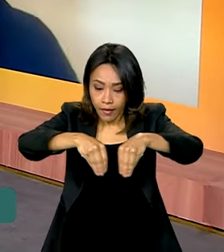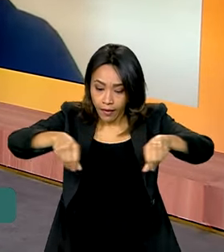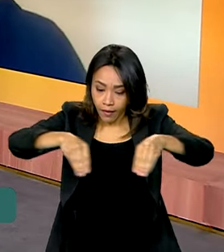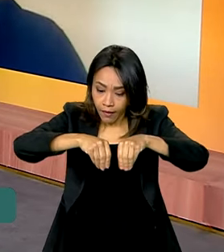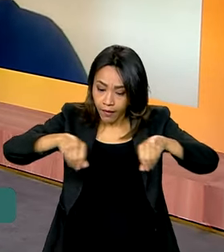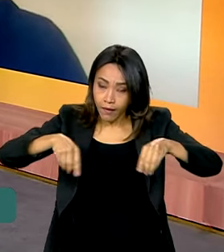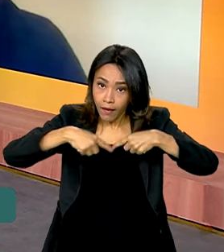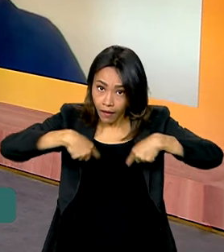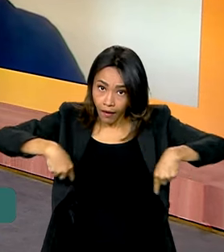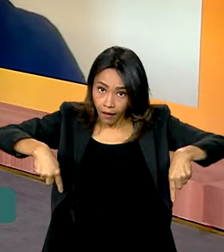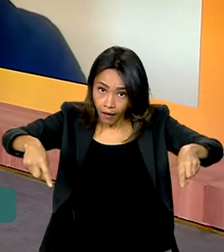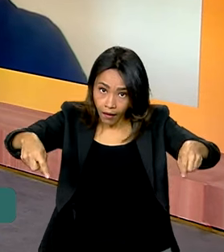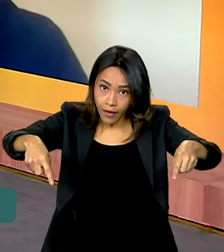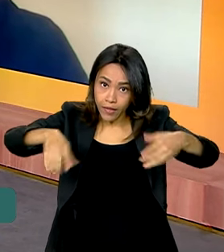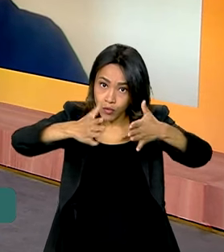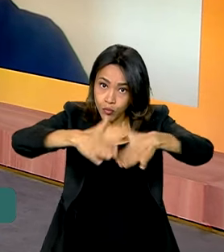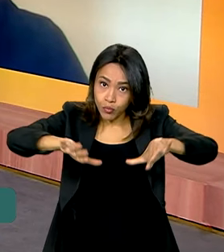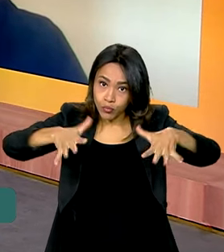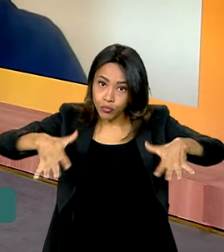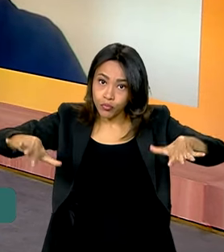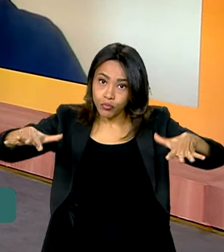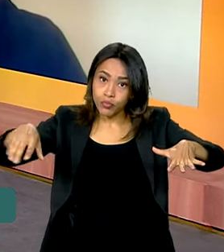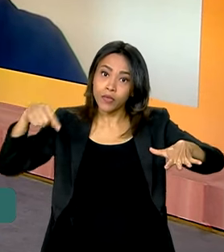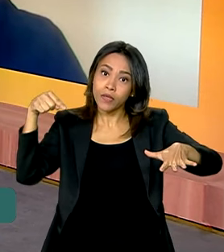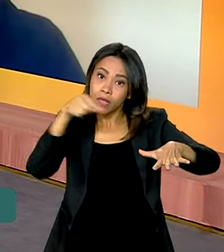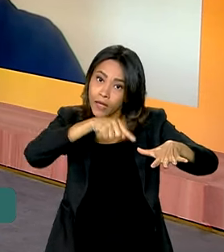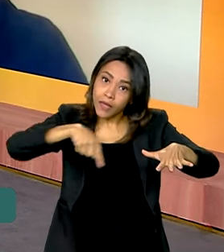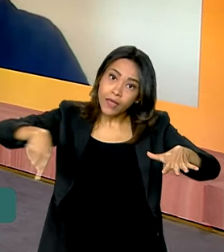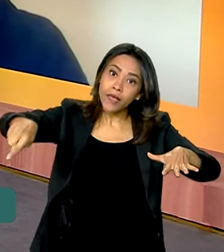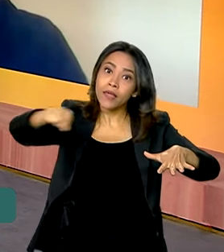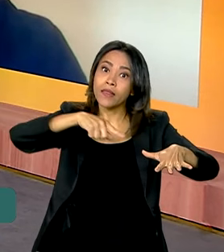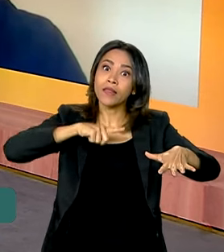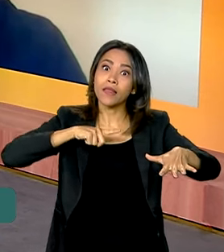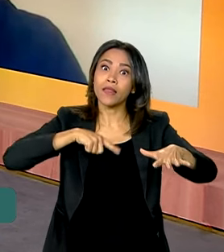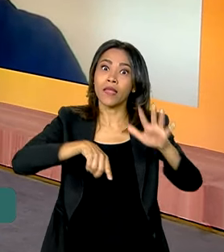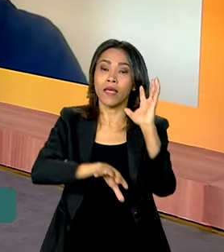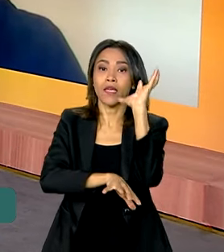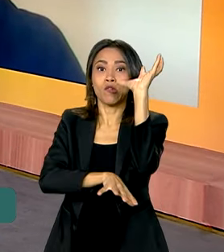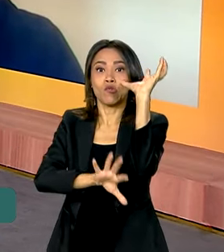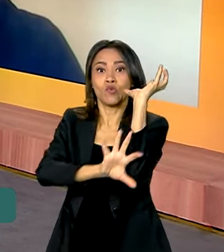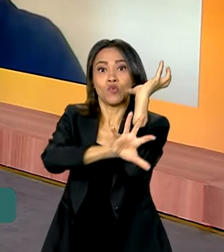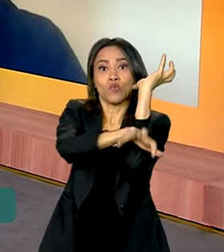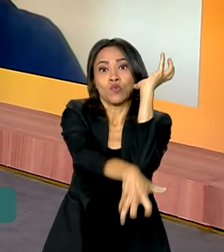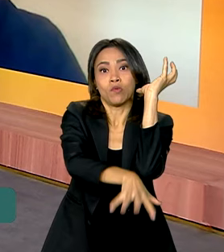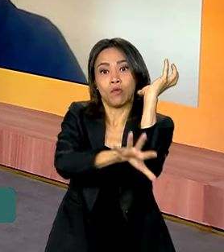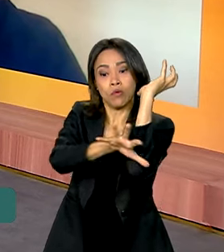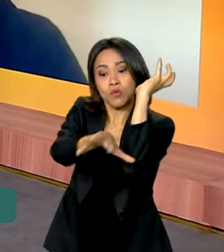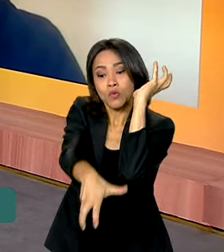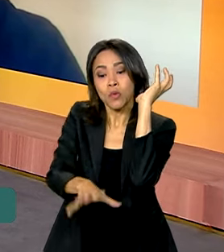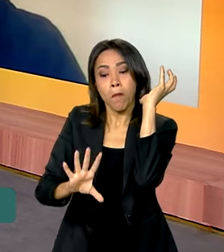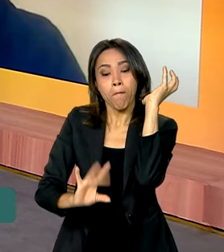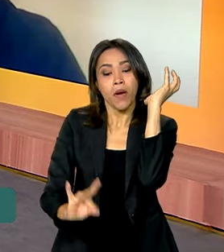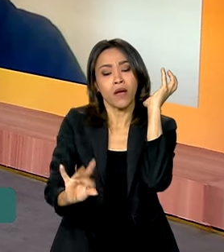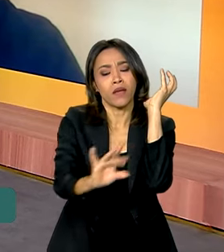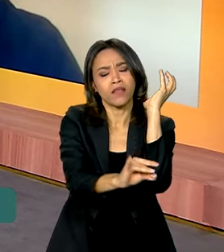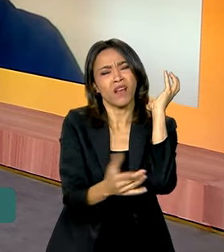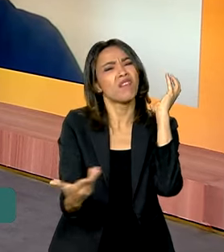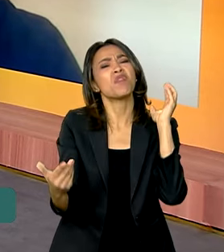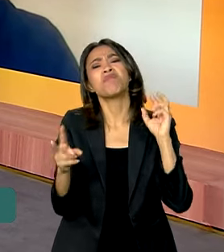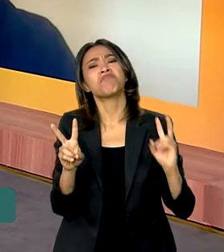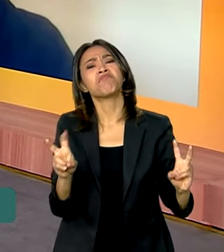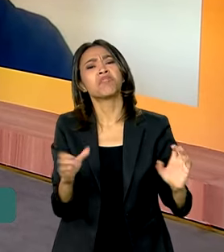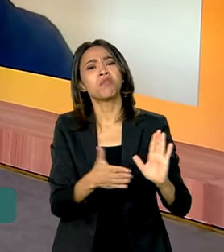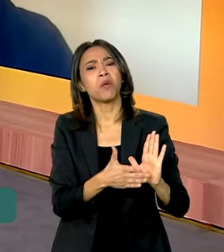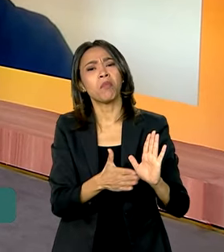enfim, muitas vezes são terrenos formados por manguezais. Então, eu queria que a senhora explicasse de que se trata essa proposta de